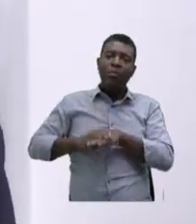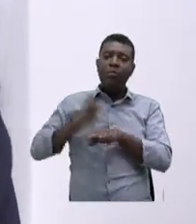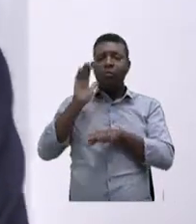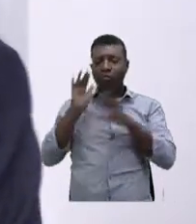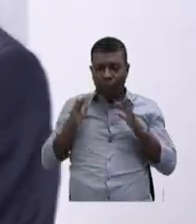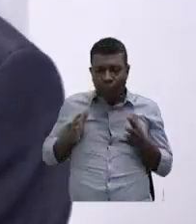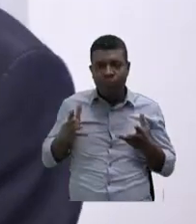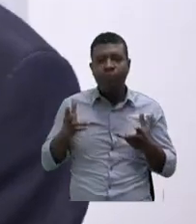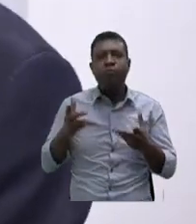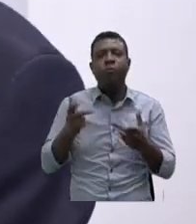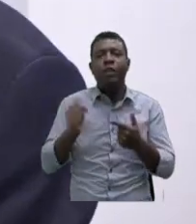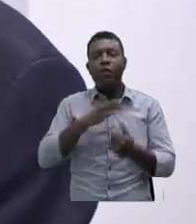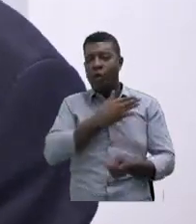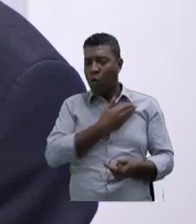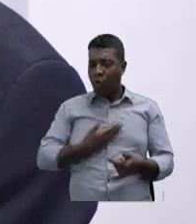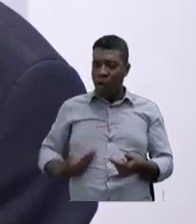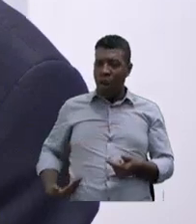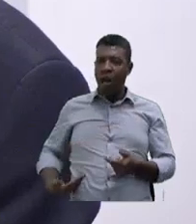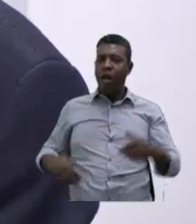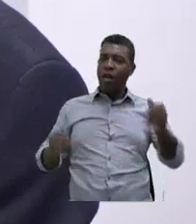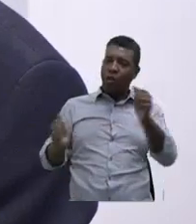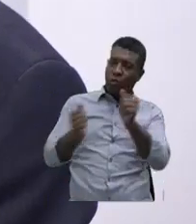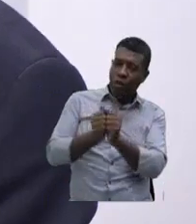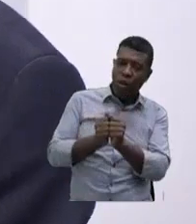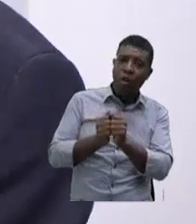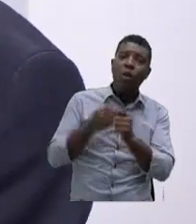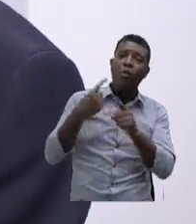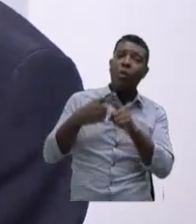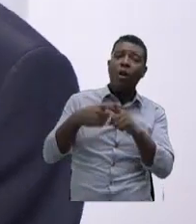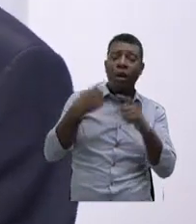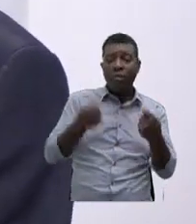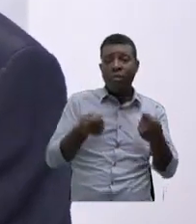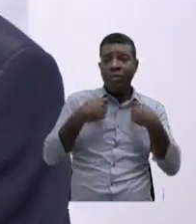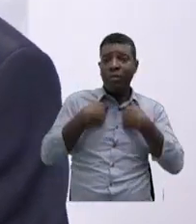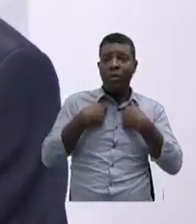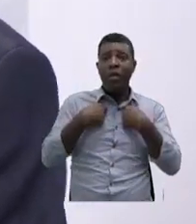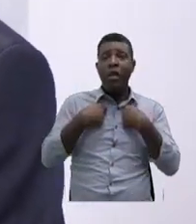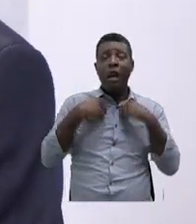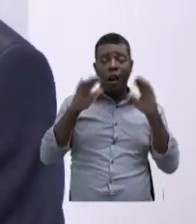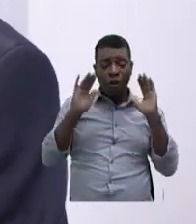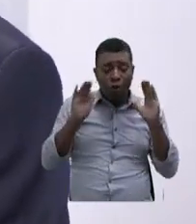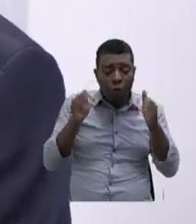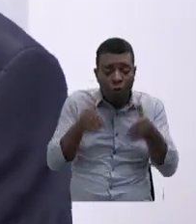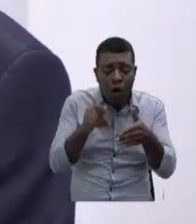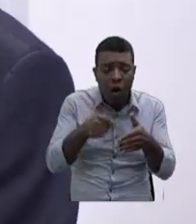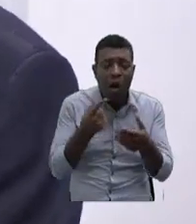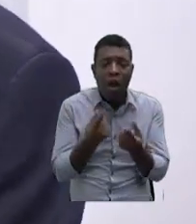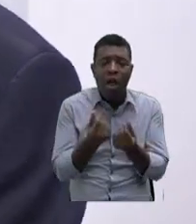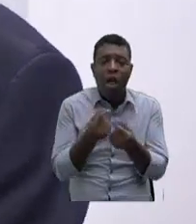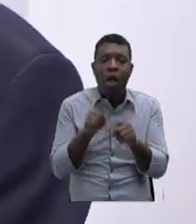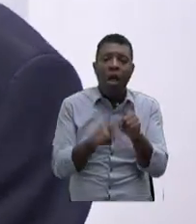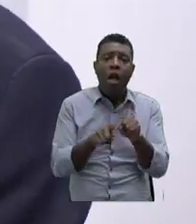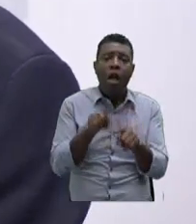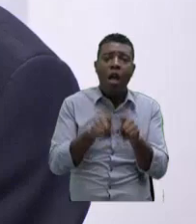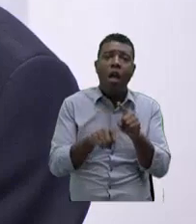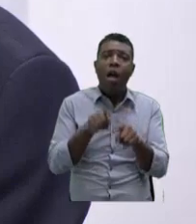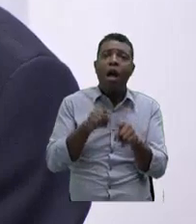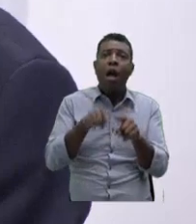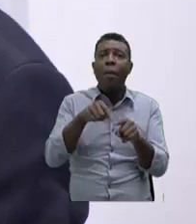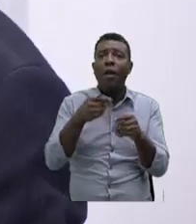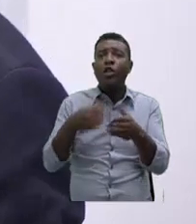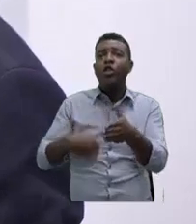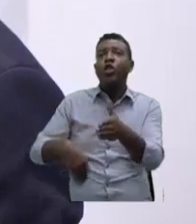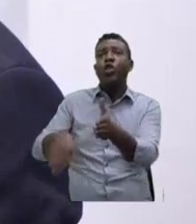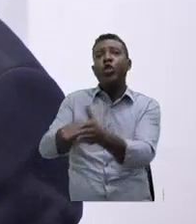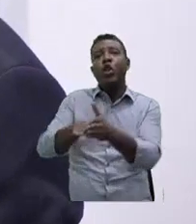do governo federal, porque lá sim concentra, né, o maior número de recursos para poder estar chegando aqui na ponta também,